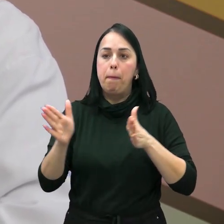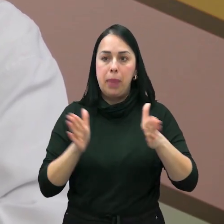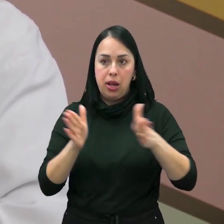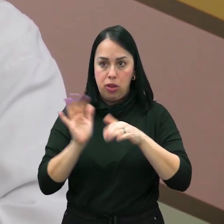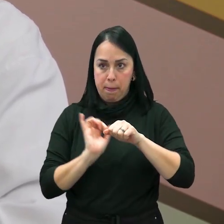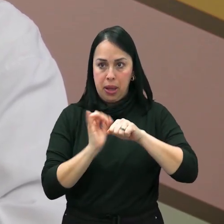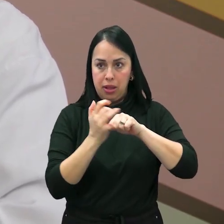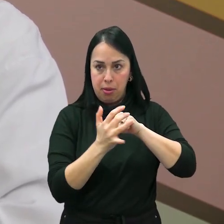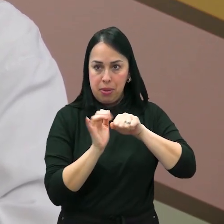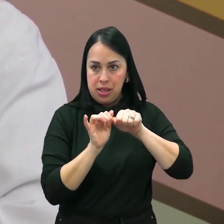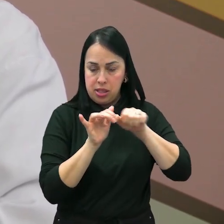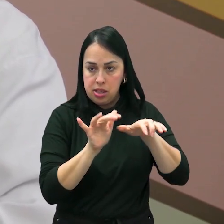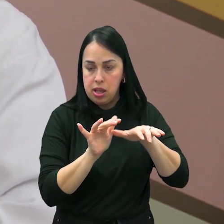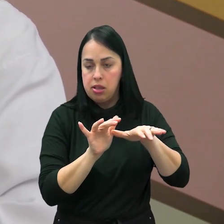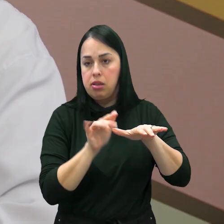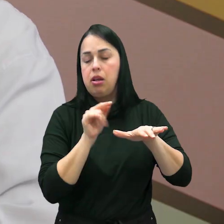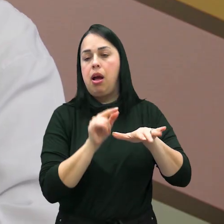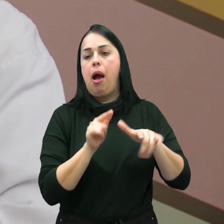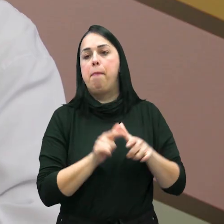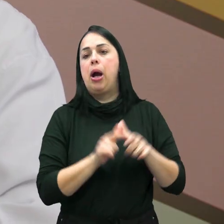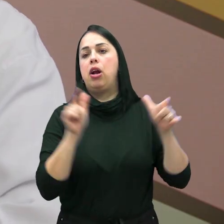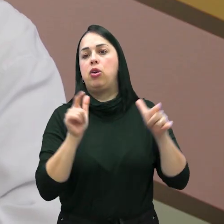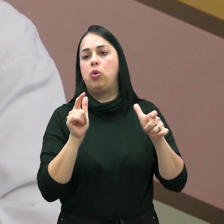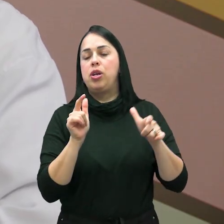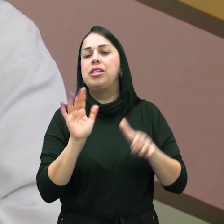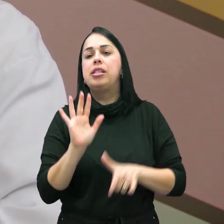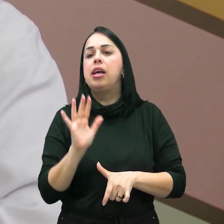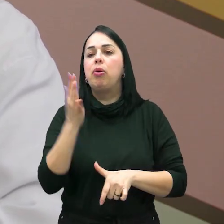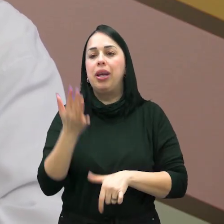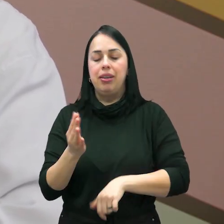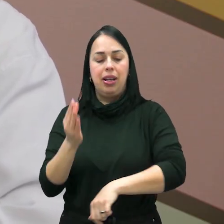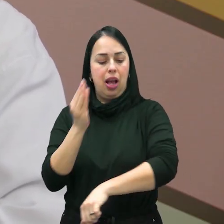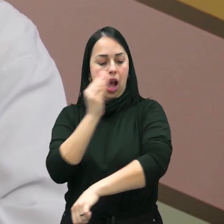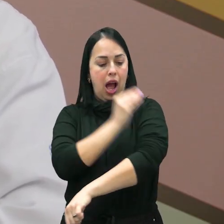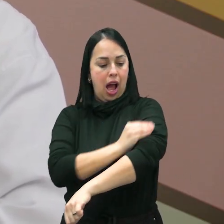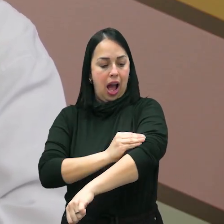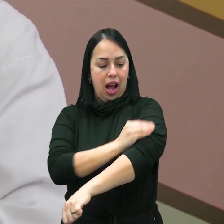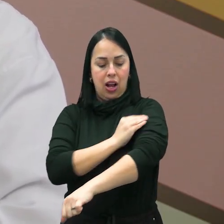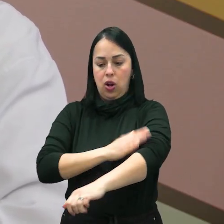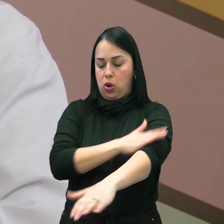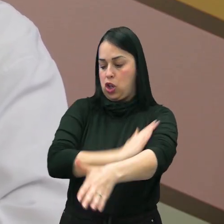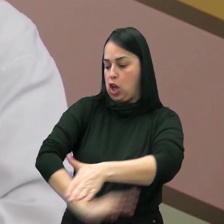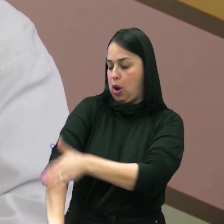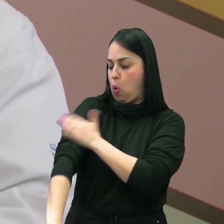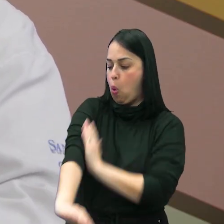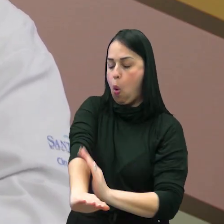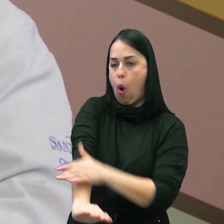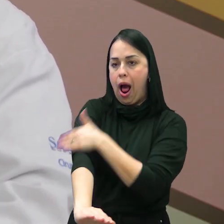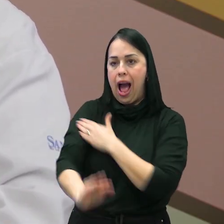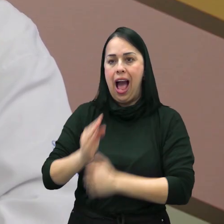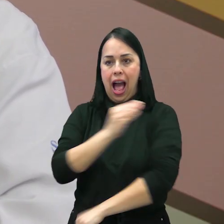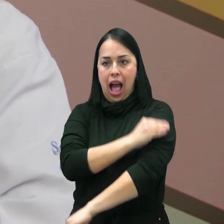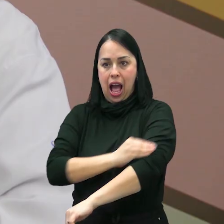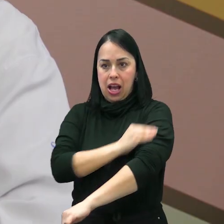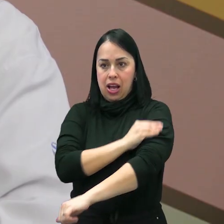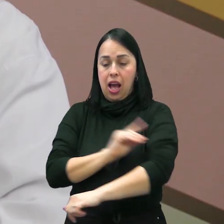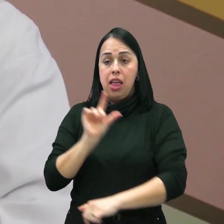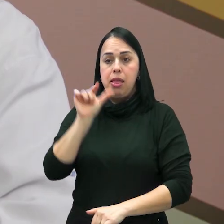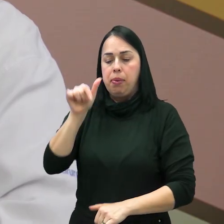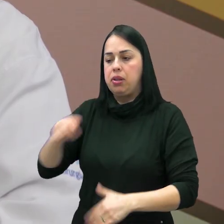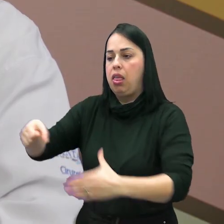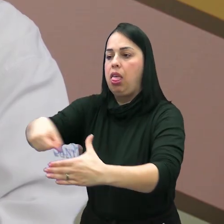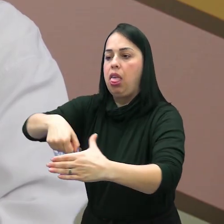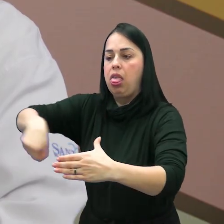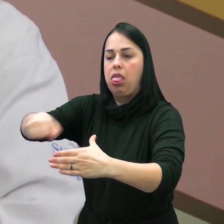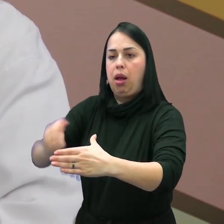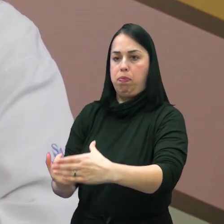durante o período da pandemia, nós tivemos um tipo de acidente que era a pessoa passava álcool gel na roupa e aproximava, ia cozinhar ao mesmo